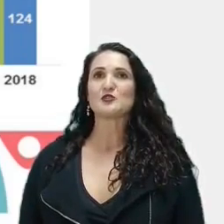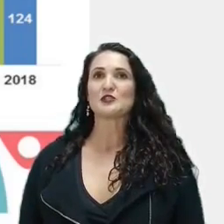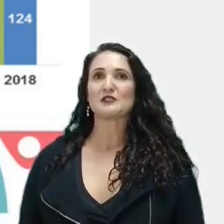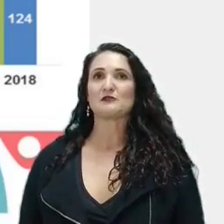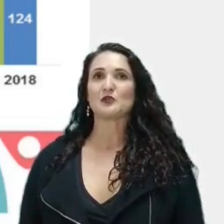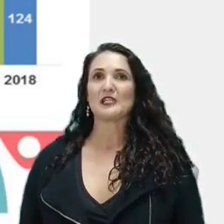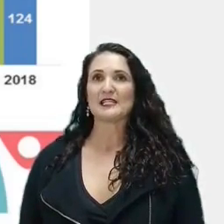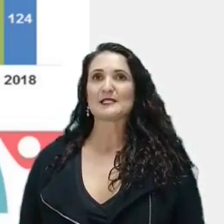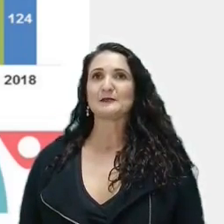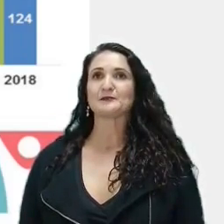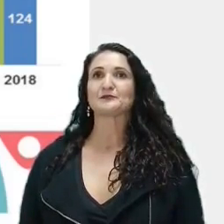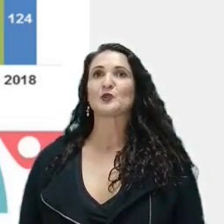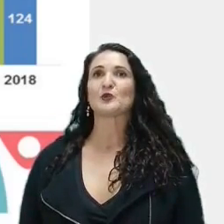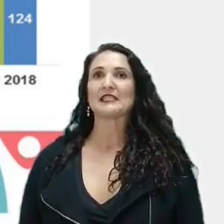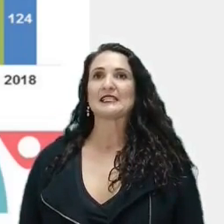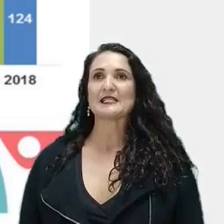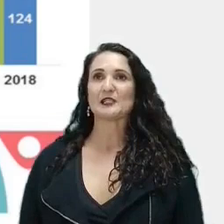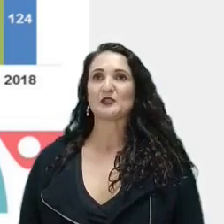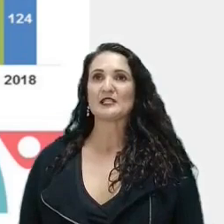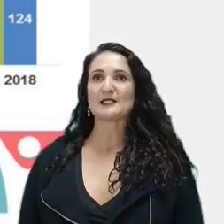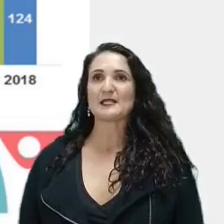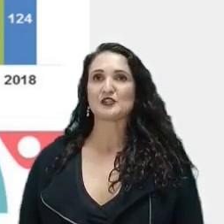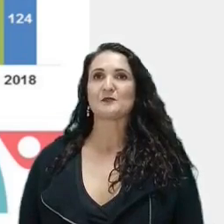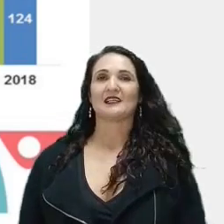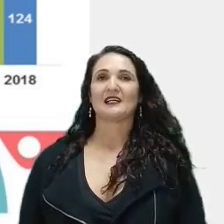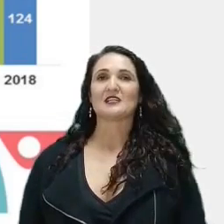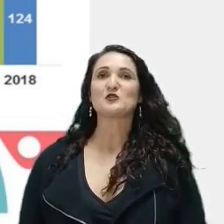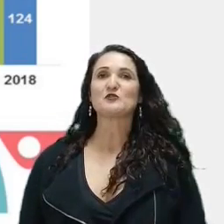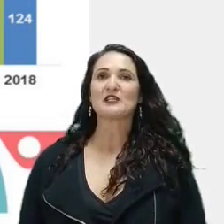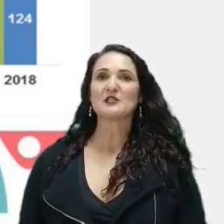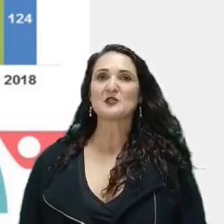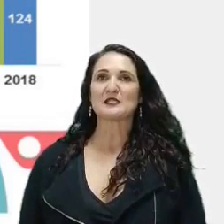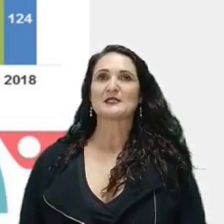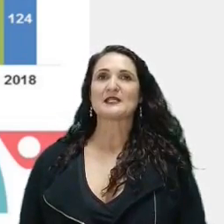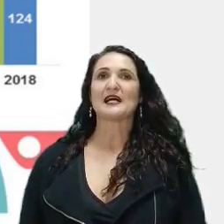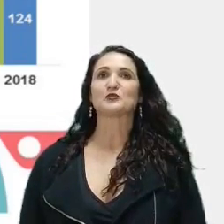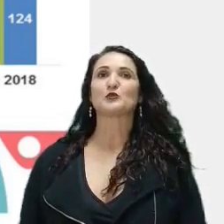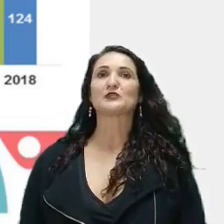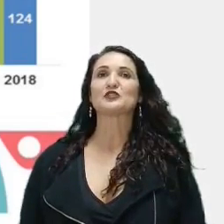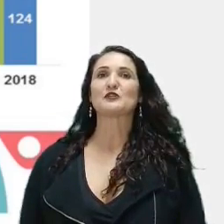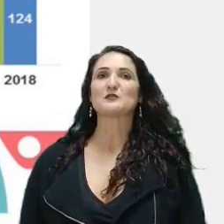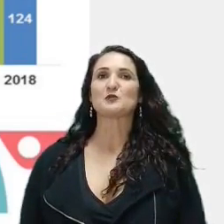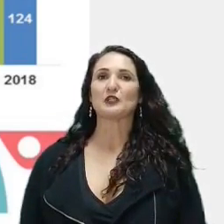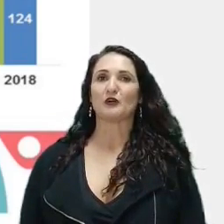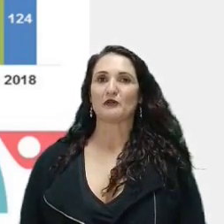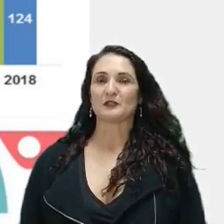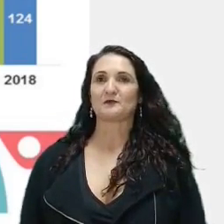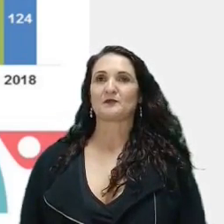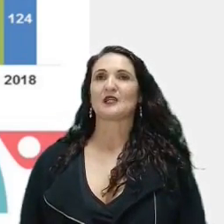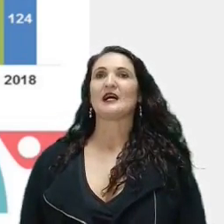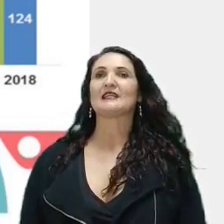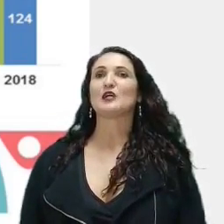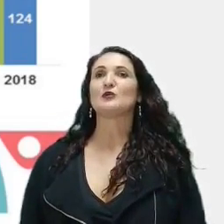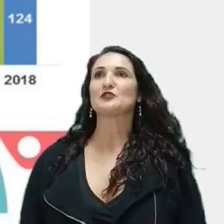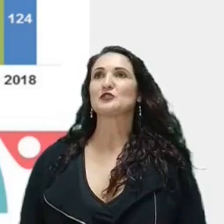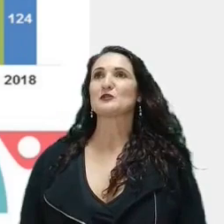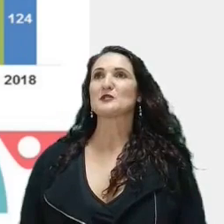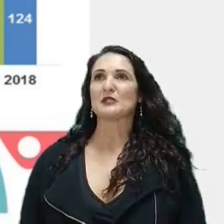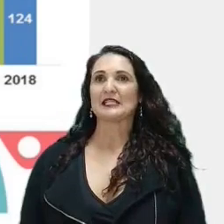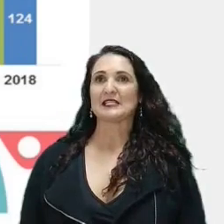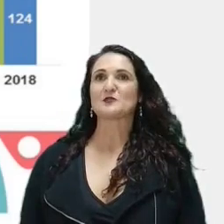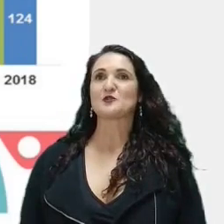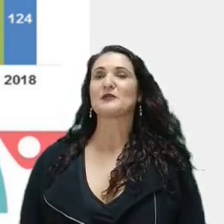1.828 casos de violência contra criança e adolescente. As notificações iniciaram no ano de 2009. Até o